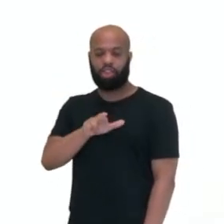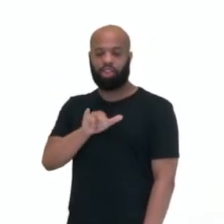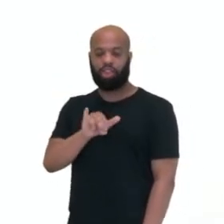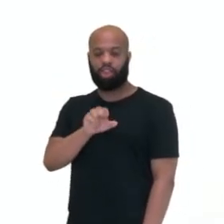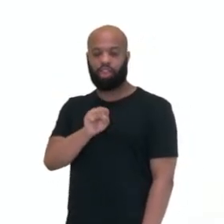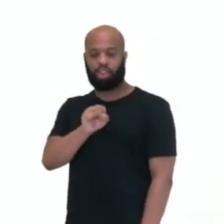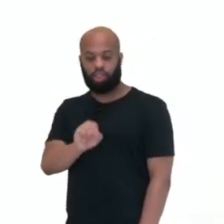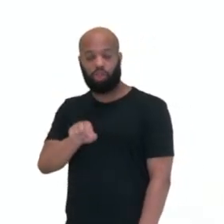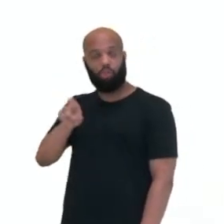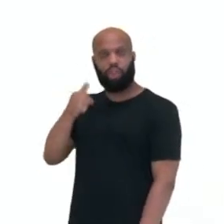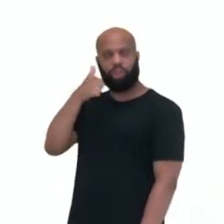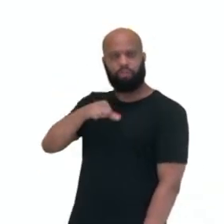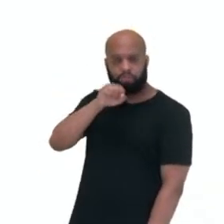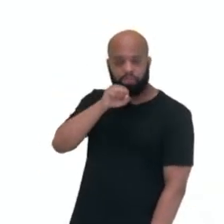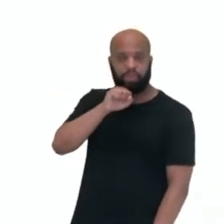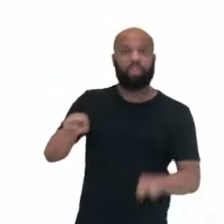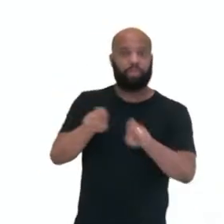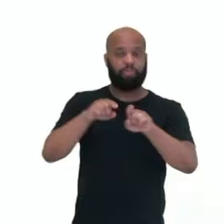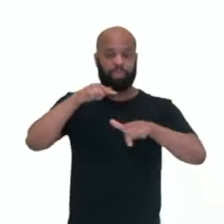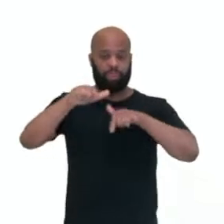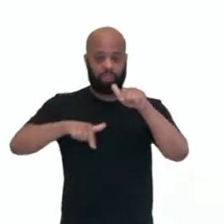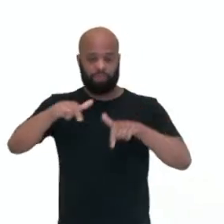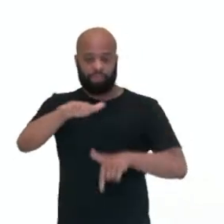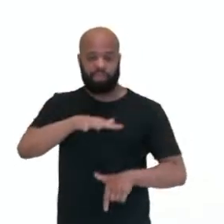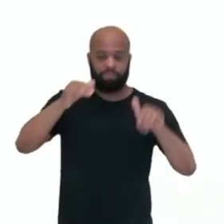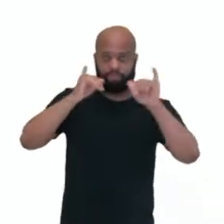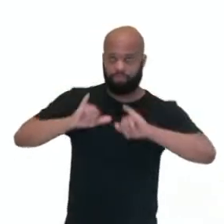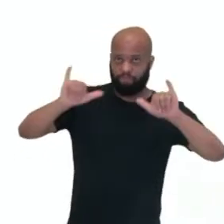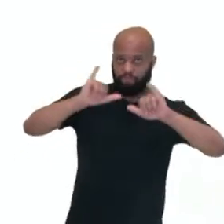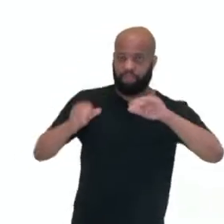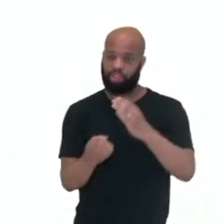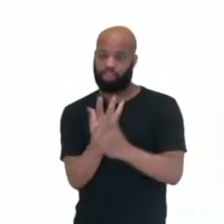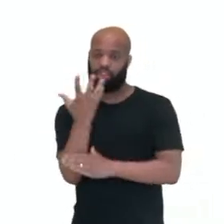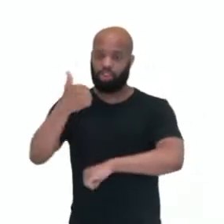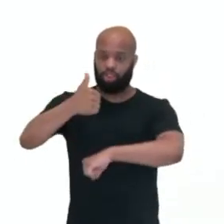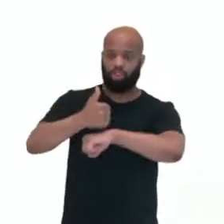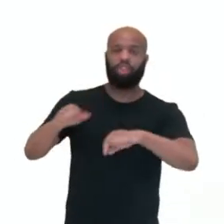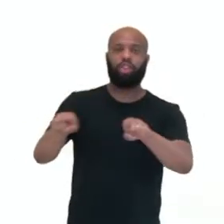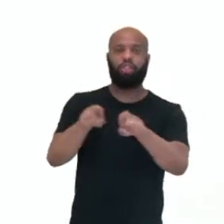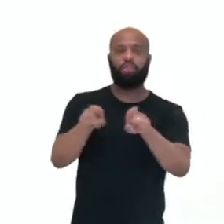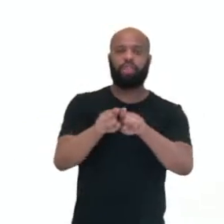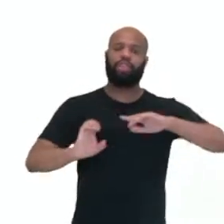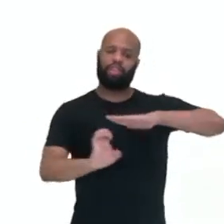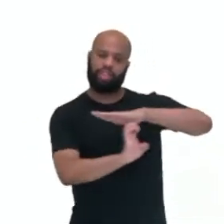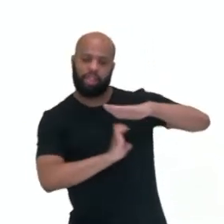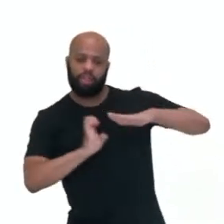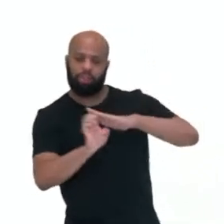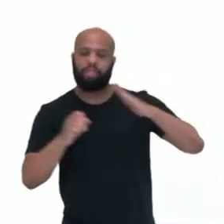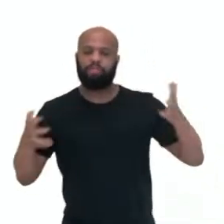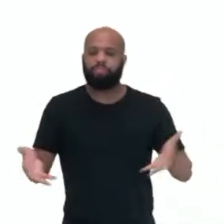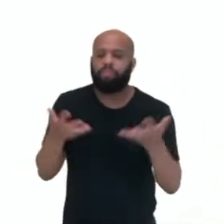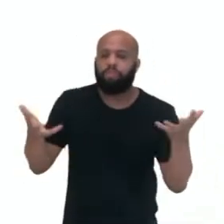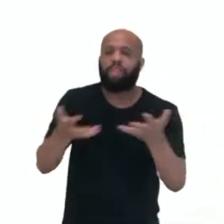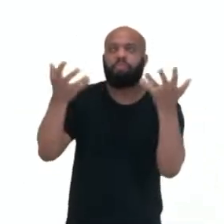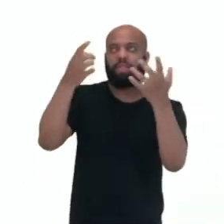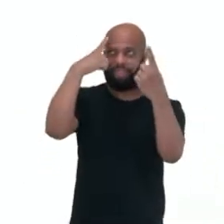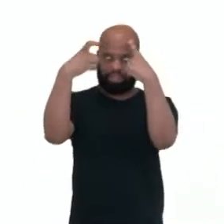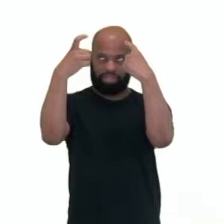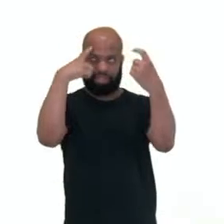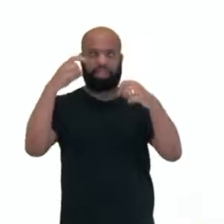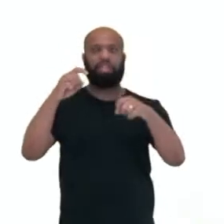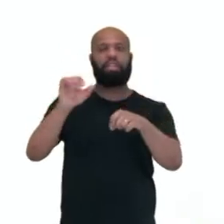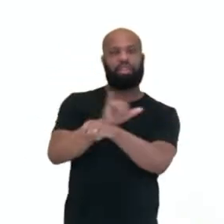mãe, publicitária e fundadora e diretora de uma empresa de inspiração criativa e estratégica,